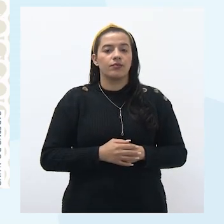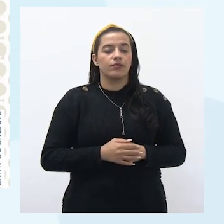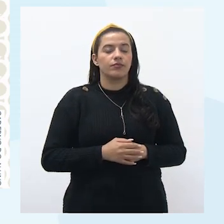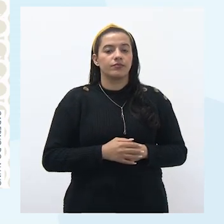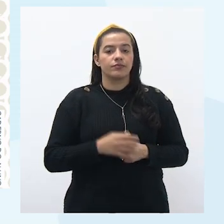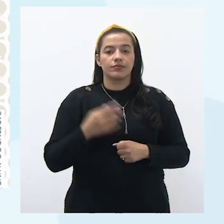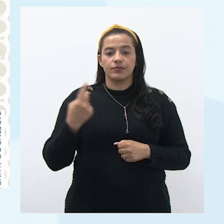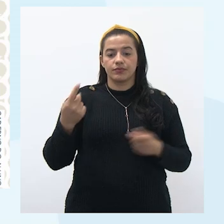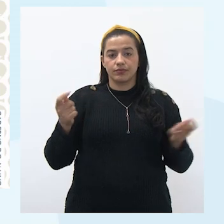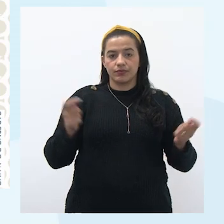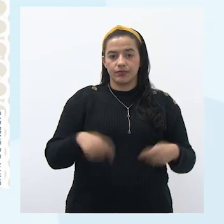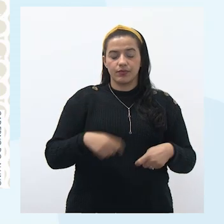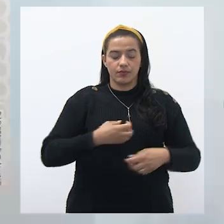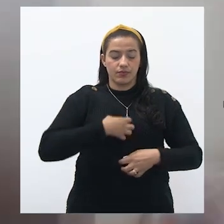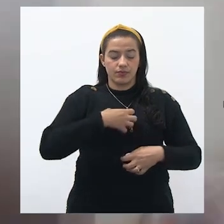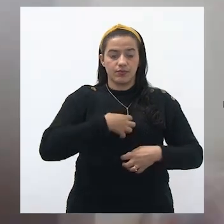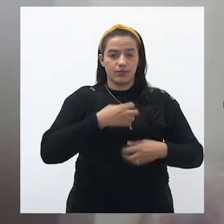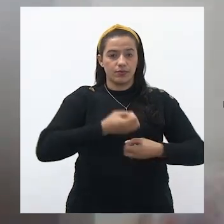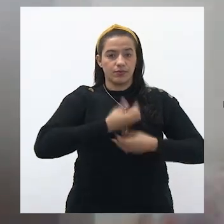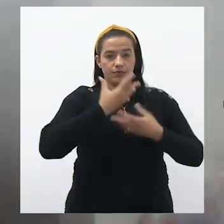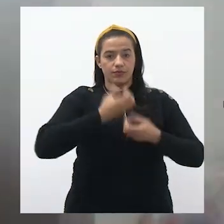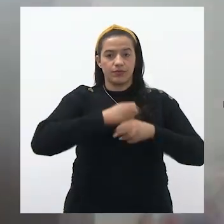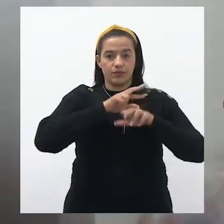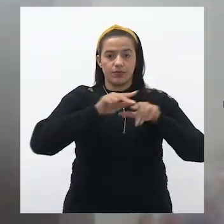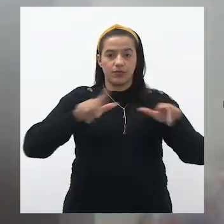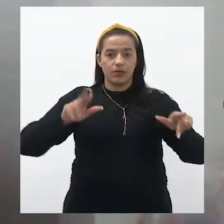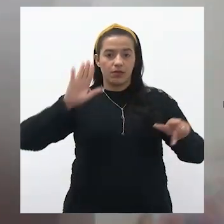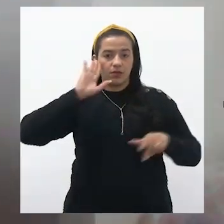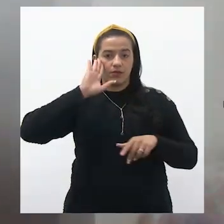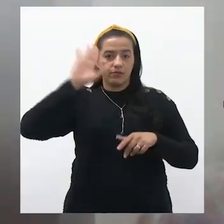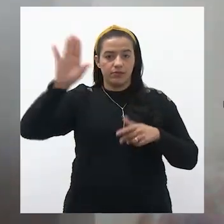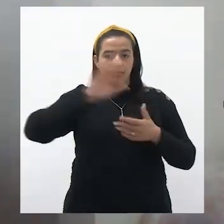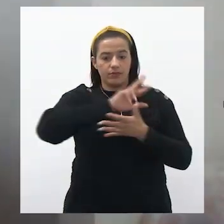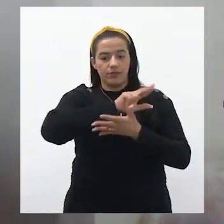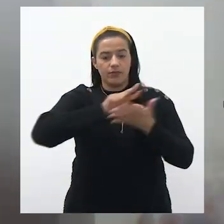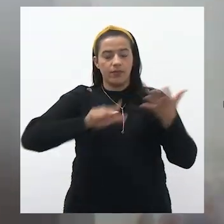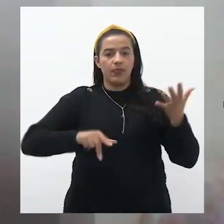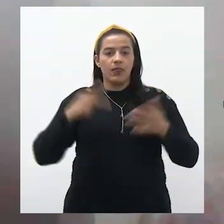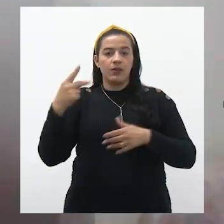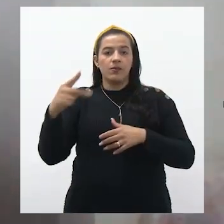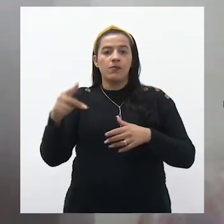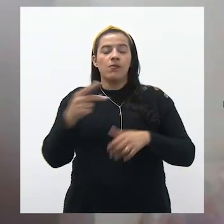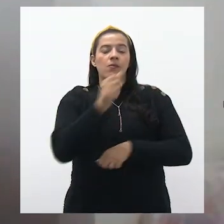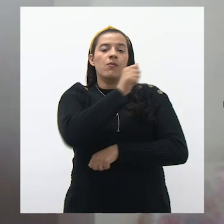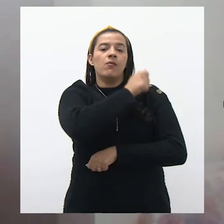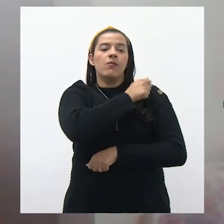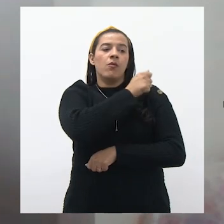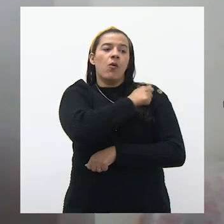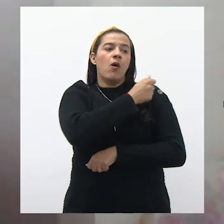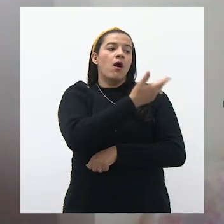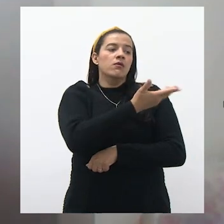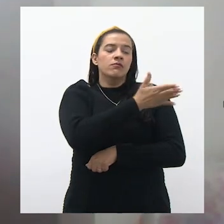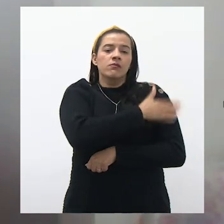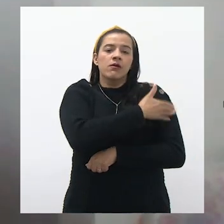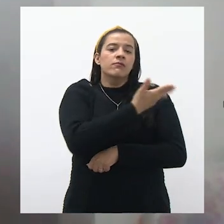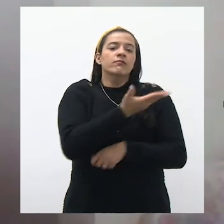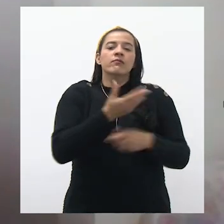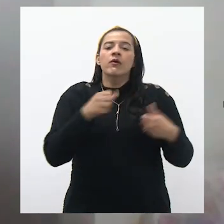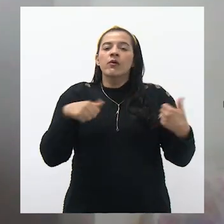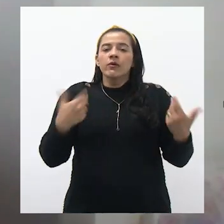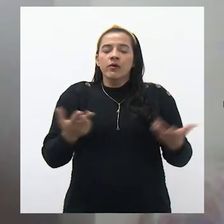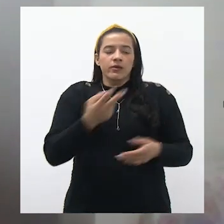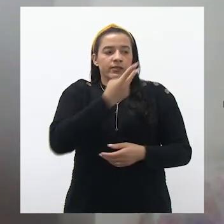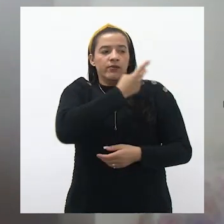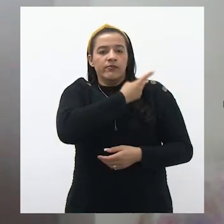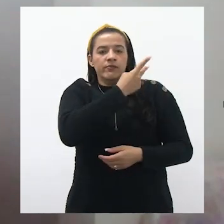Das competências socioemocionais priorizadas para o seu ano série. Então, se a gente está falando da segunda